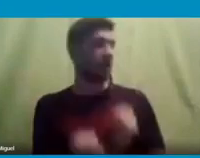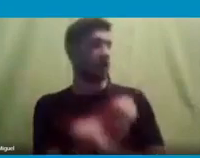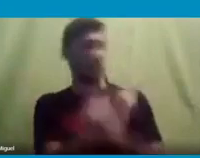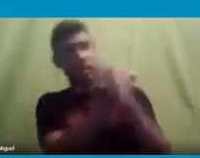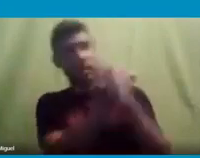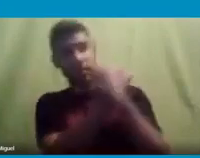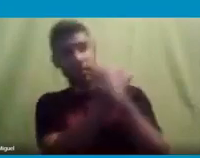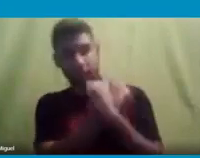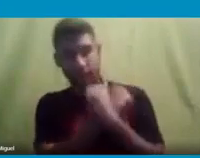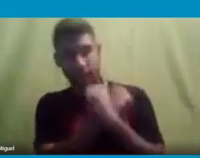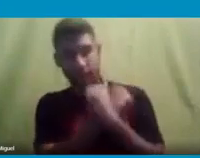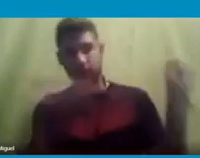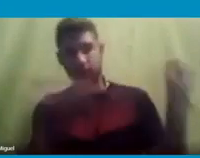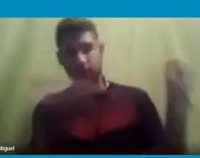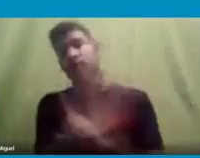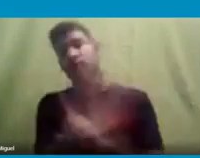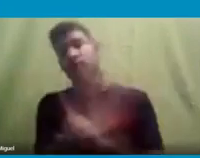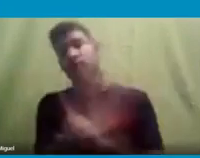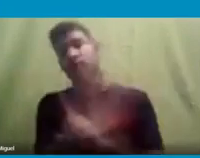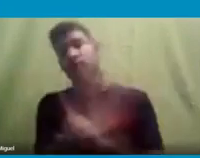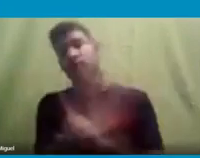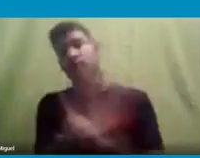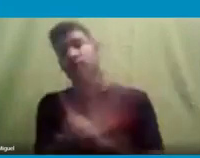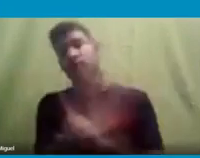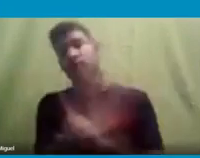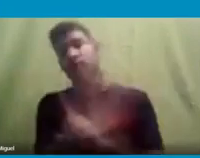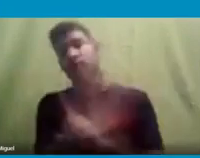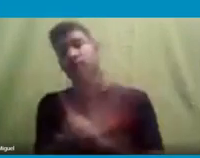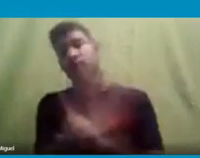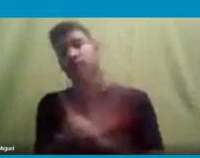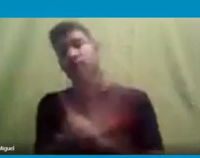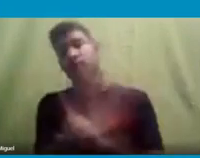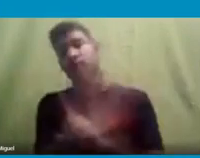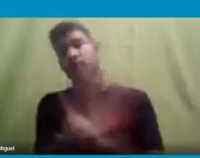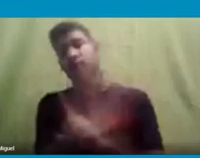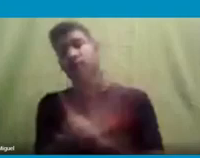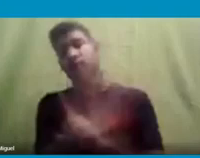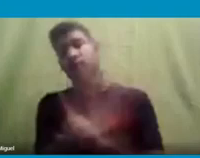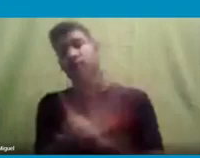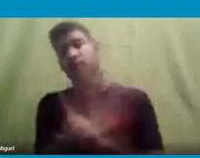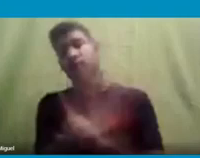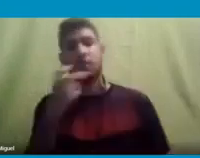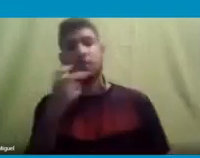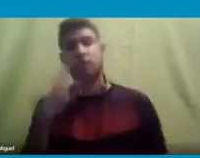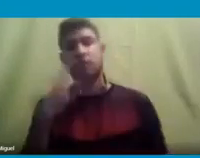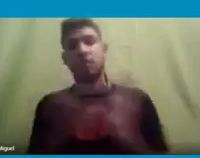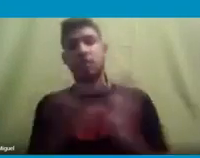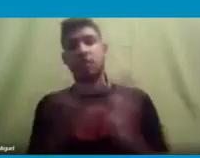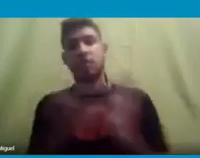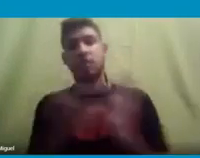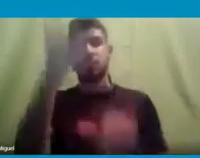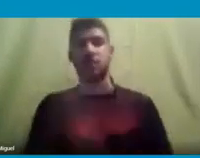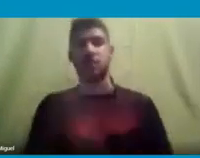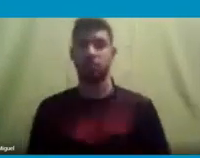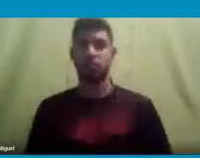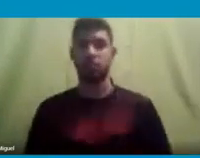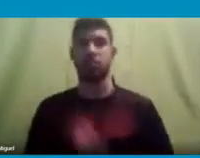estrutura, gente. Não dá para mudar esse racismo fazendo enfeite na frente do prédio. O prédio continua com a mesma